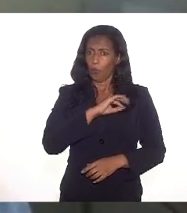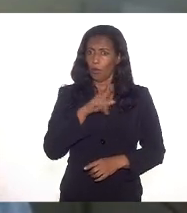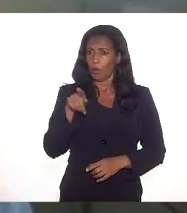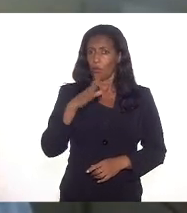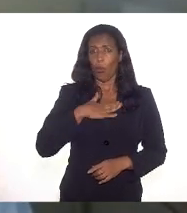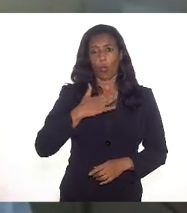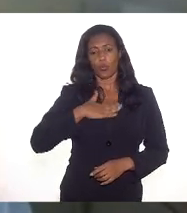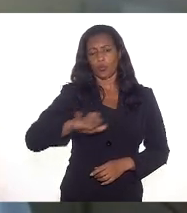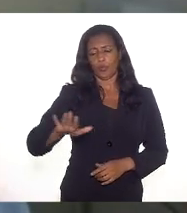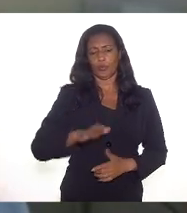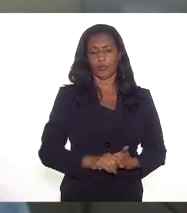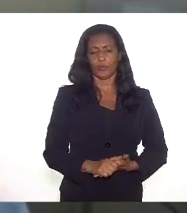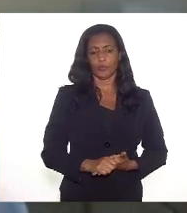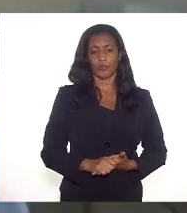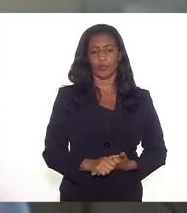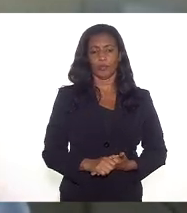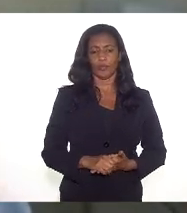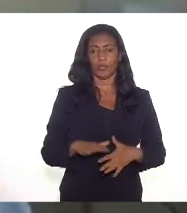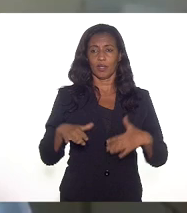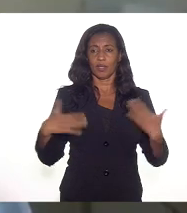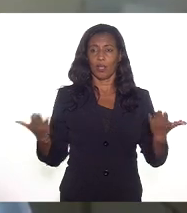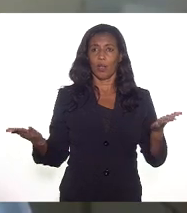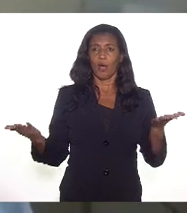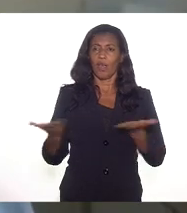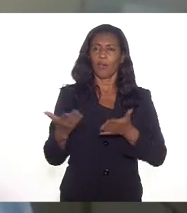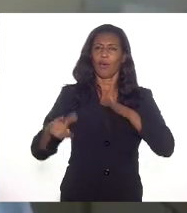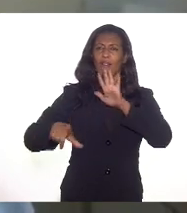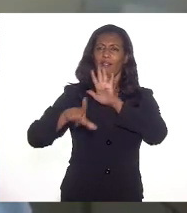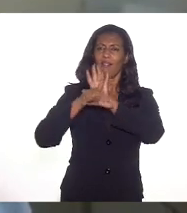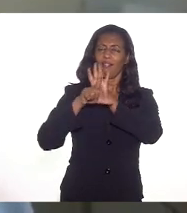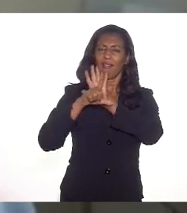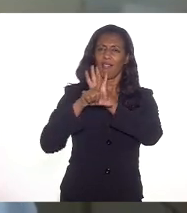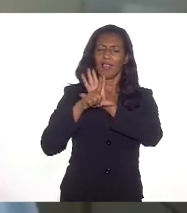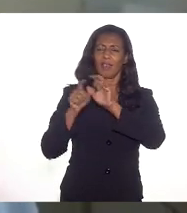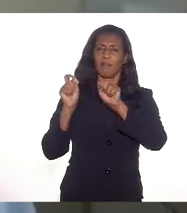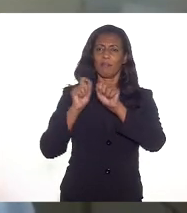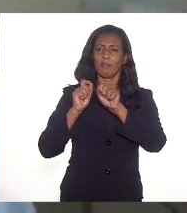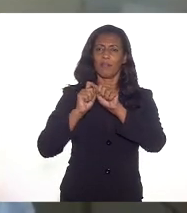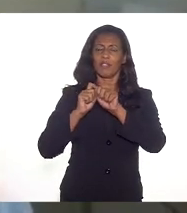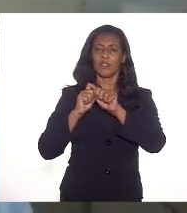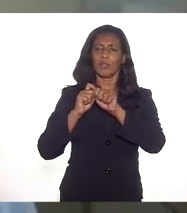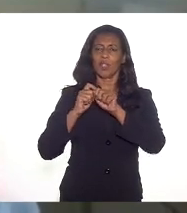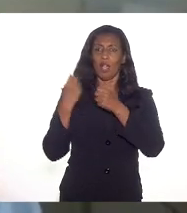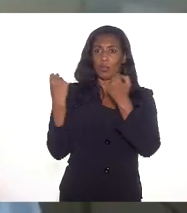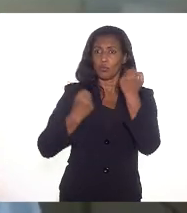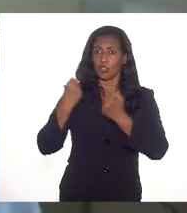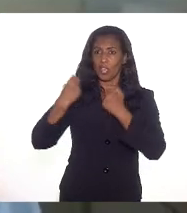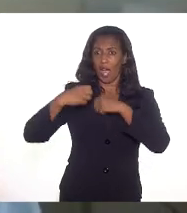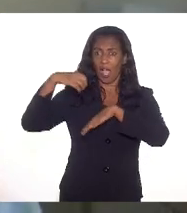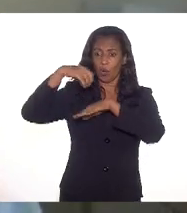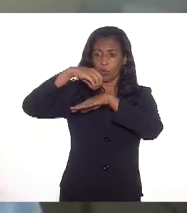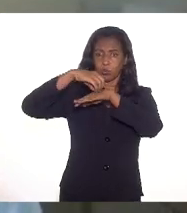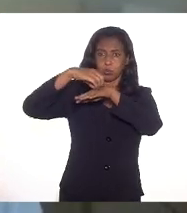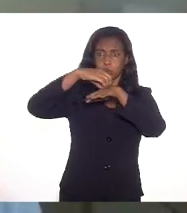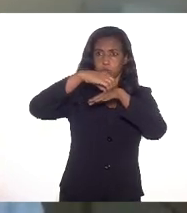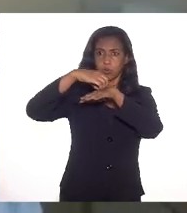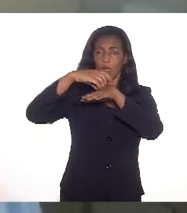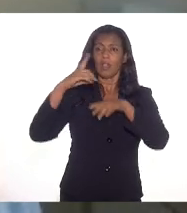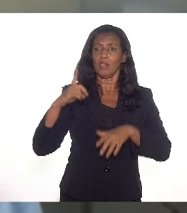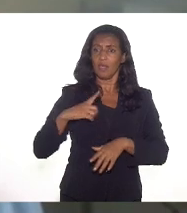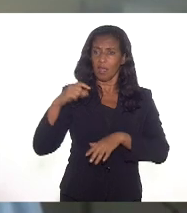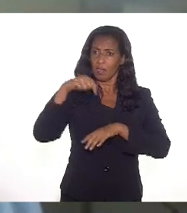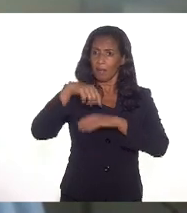Gostemos ou não. Então, nós estamos agora fazendo uma lei para ele fazer isso, também botar nas viaturas, etc. Mas ele